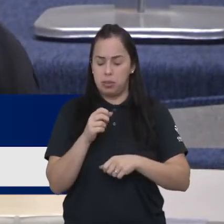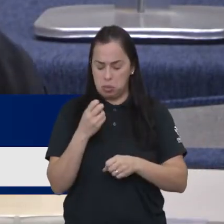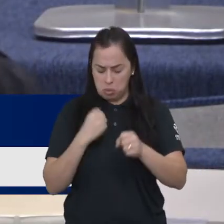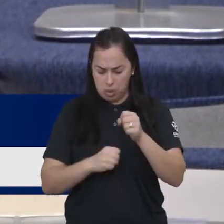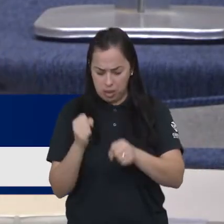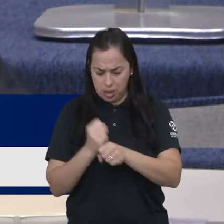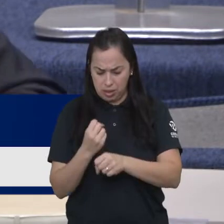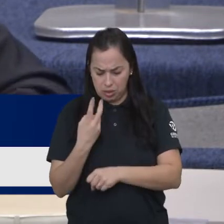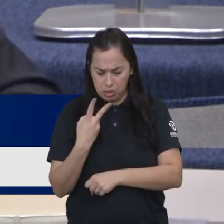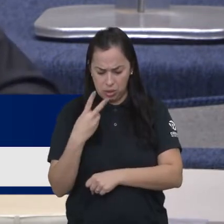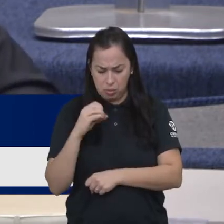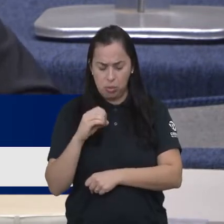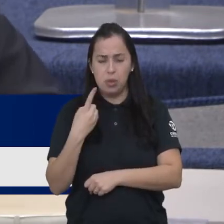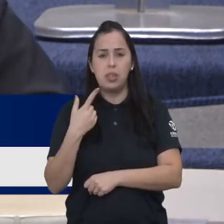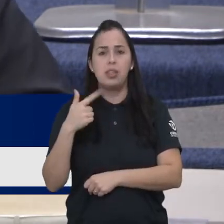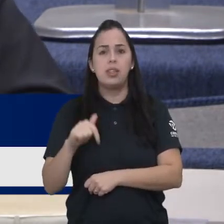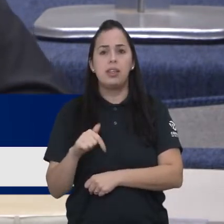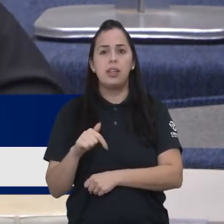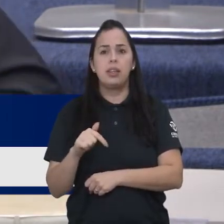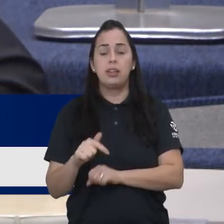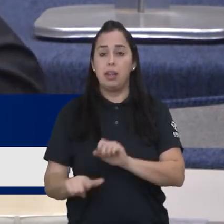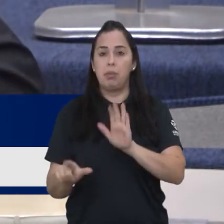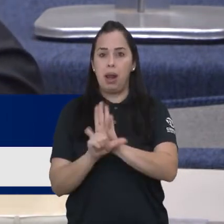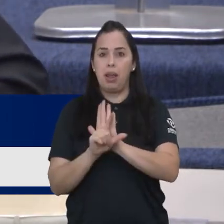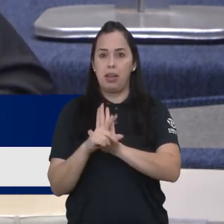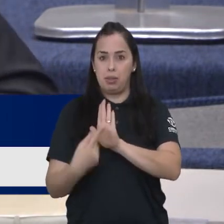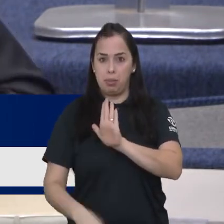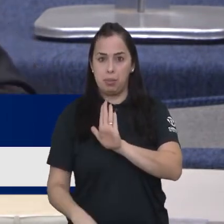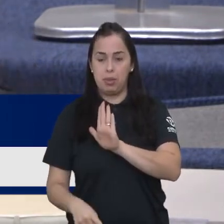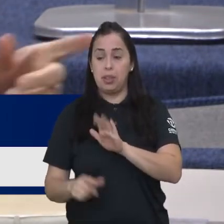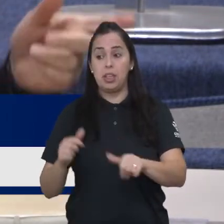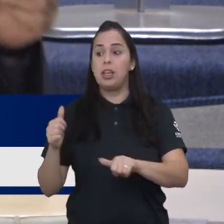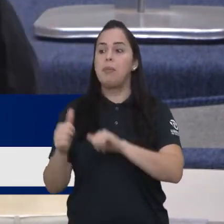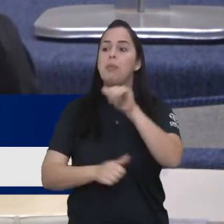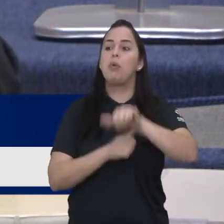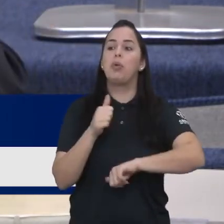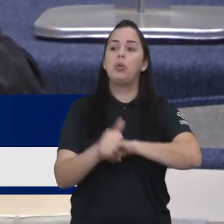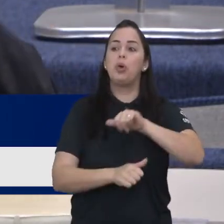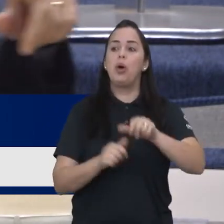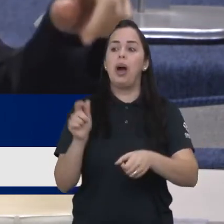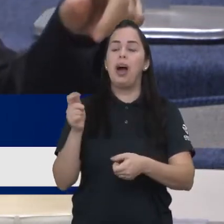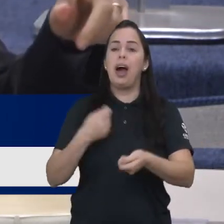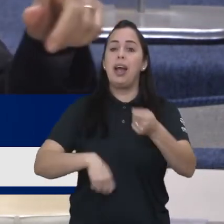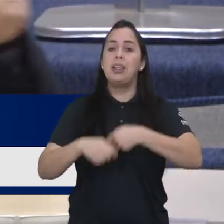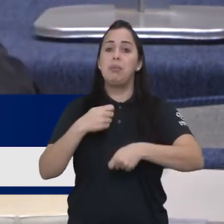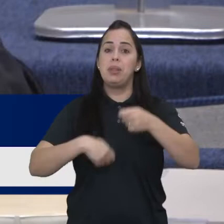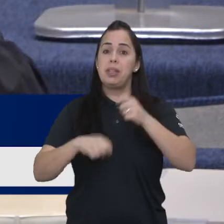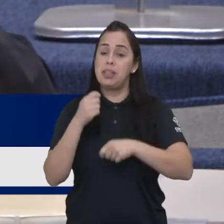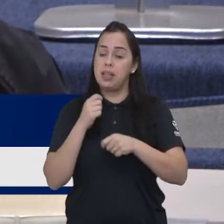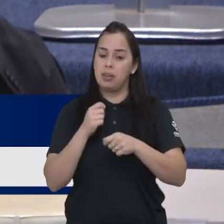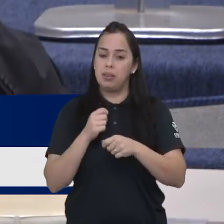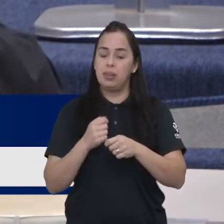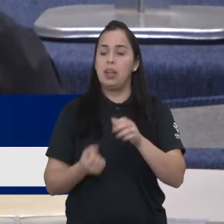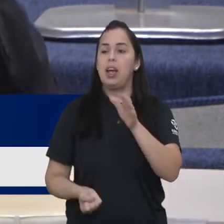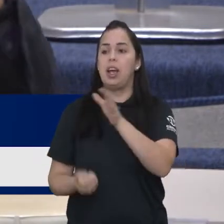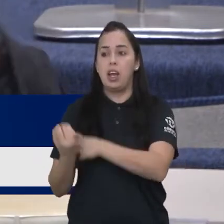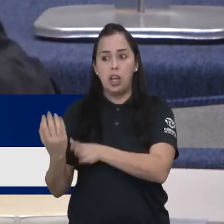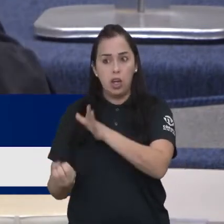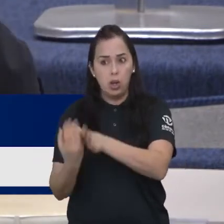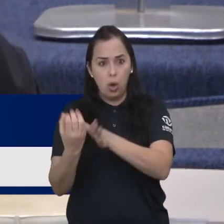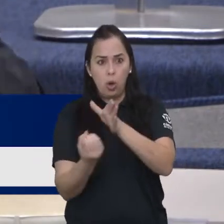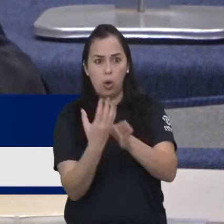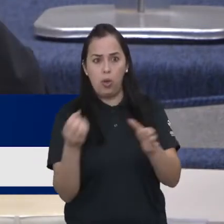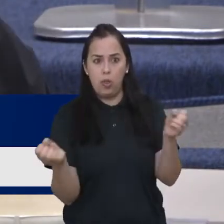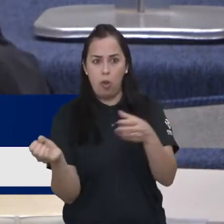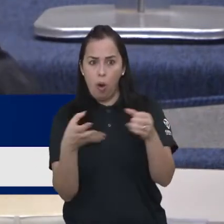se eu não me engano, em 2017. Houve uma lei municipal que reformou toda a administração pública, criou novas